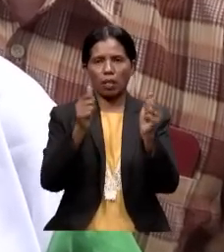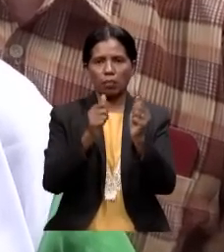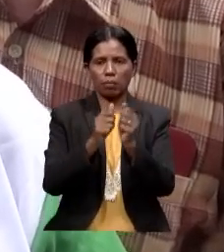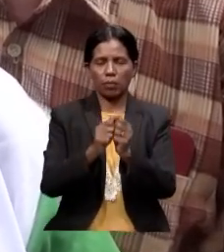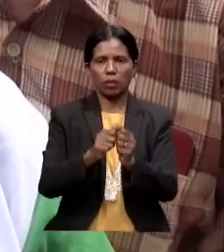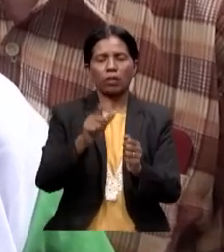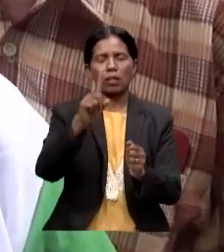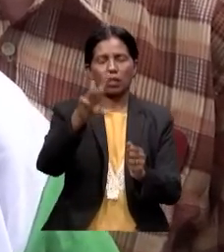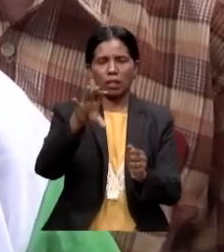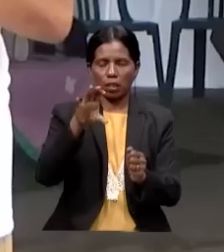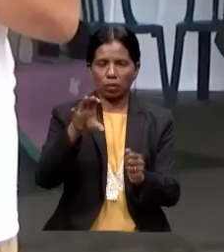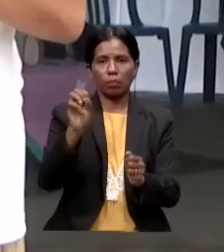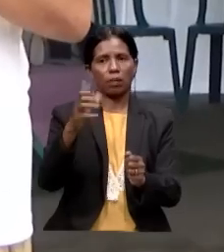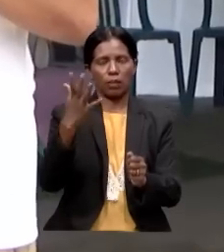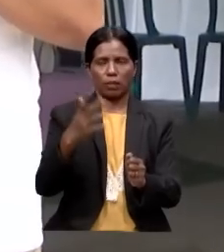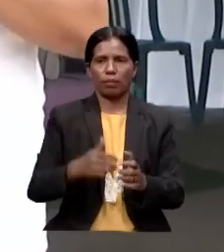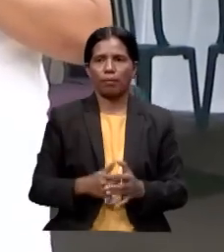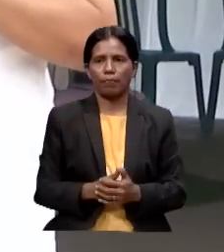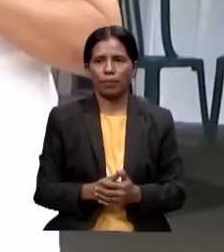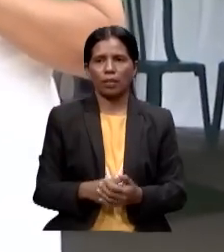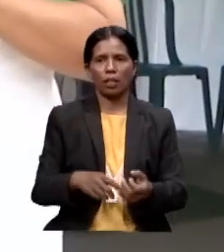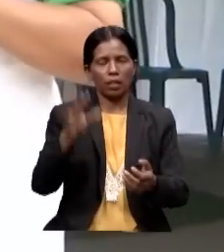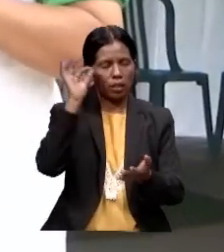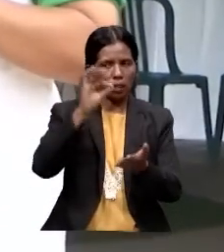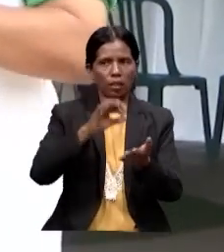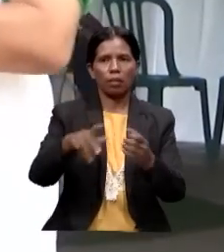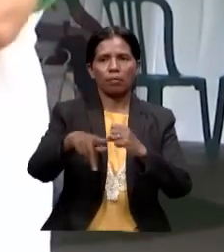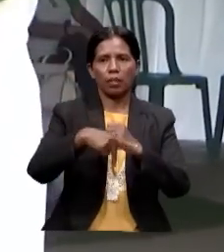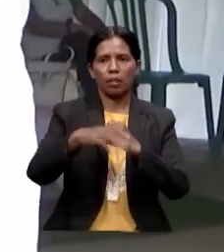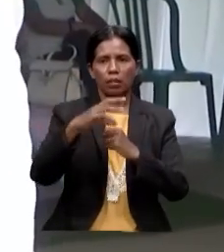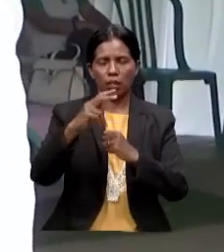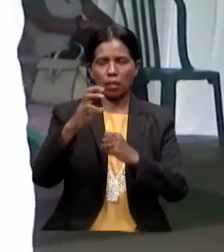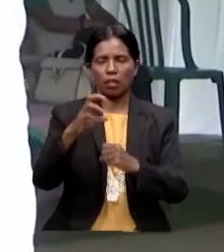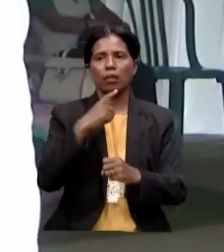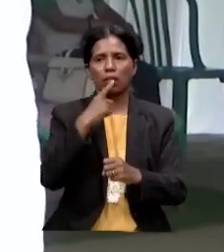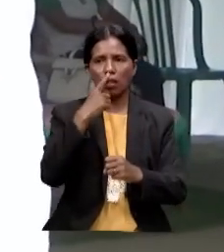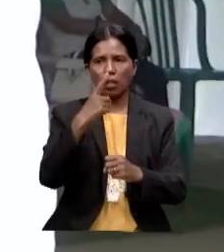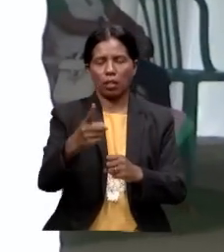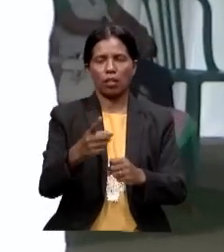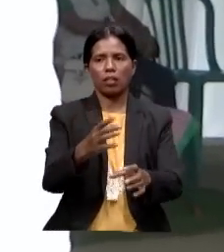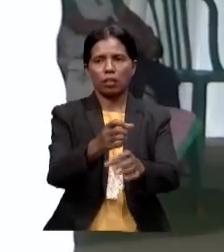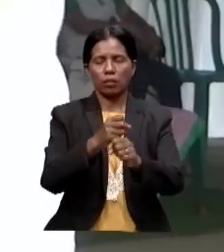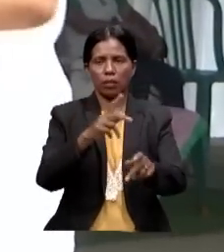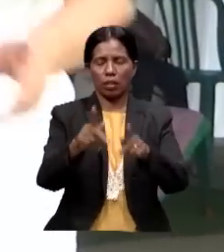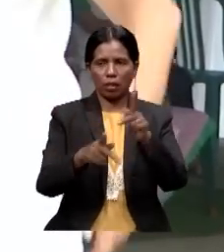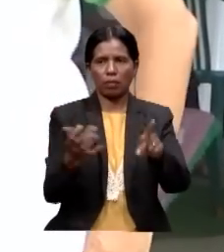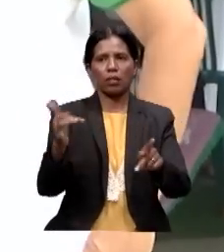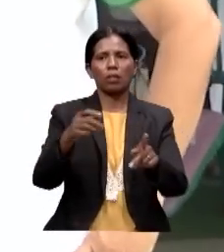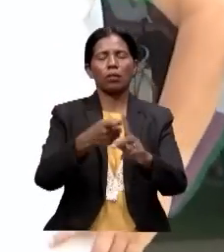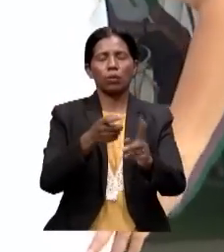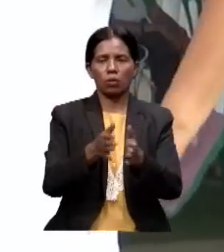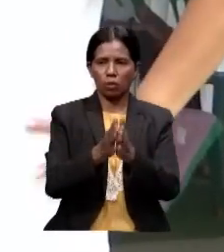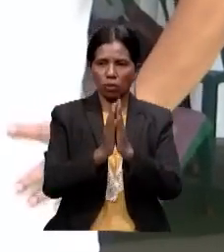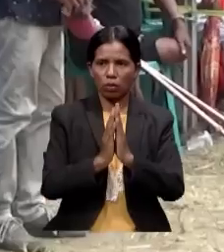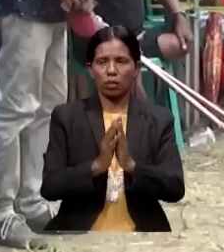apoiar Mochana. Secretário-Geral Partido Senarte, Francisco Calbo Adelay, nebe simu afiliante sira, husu